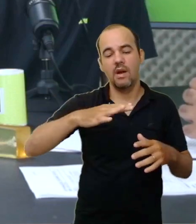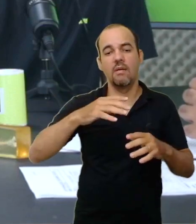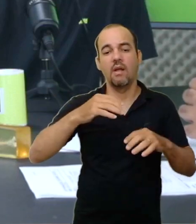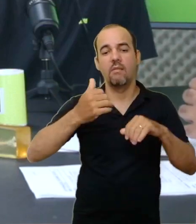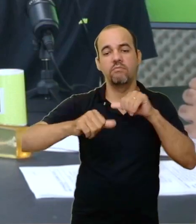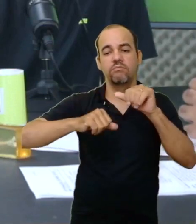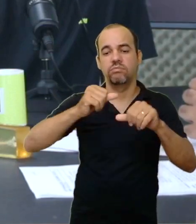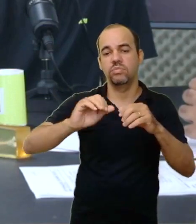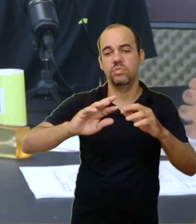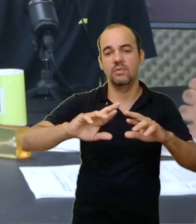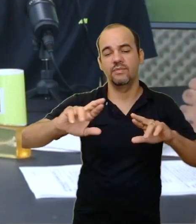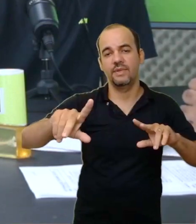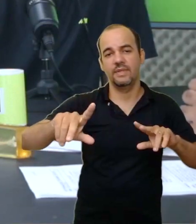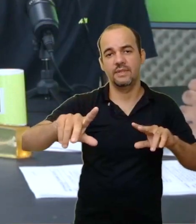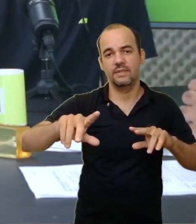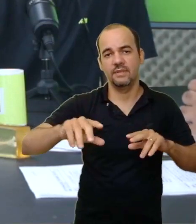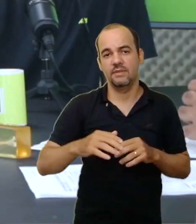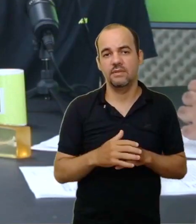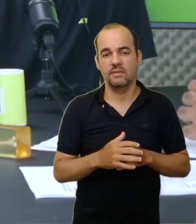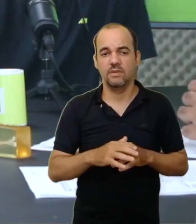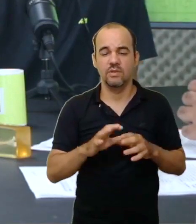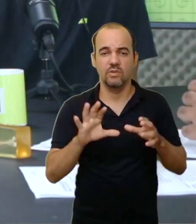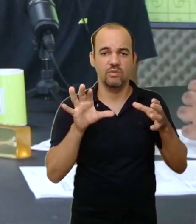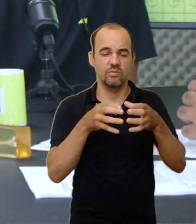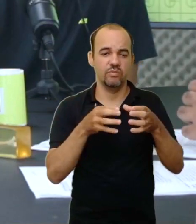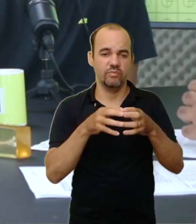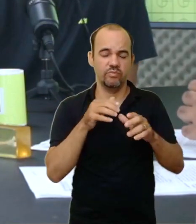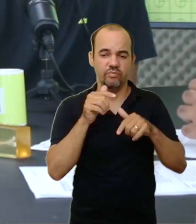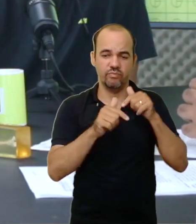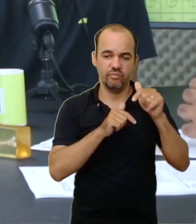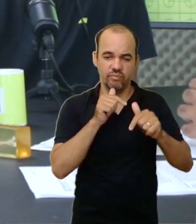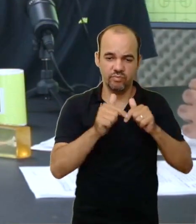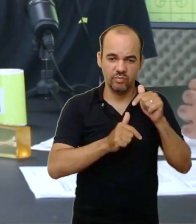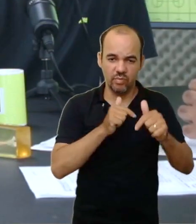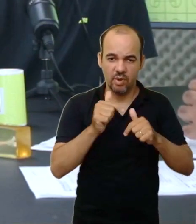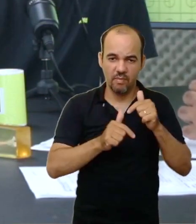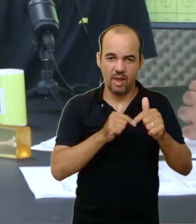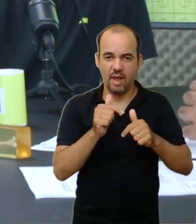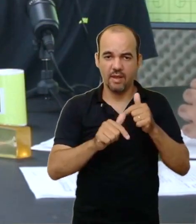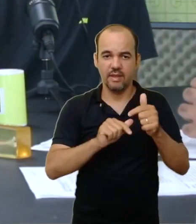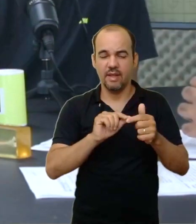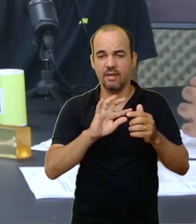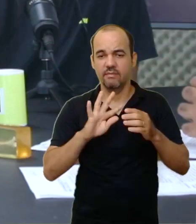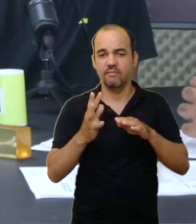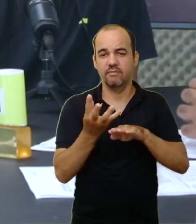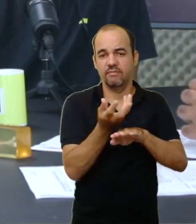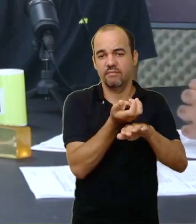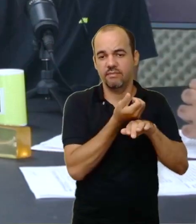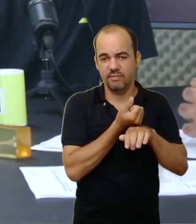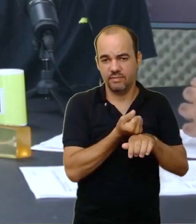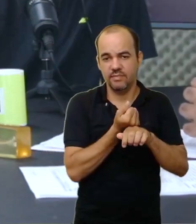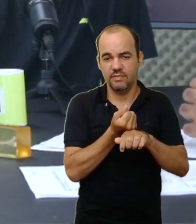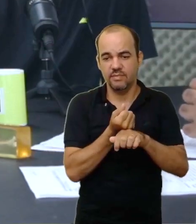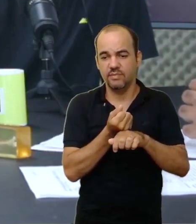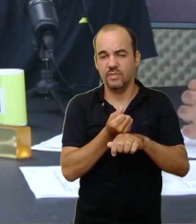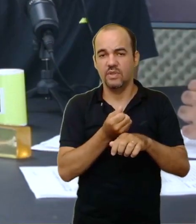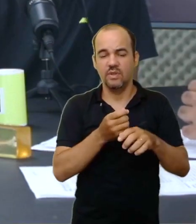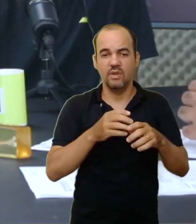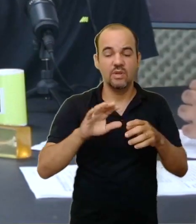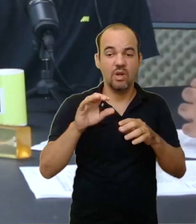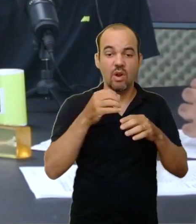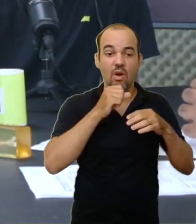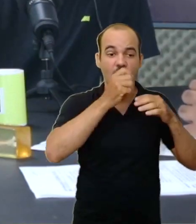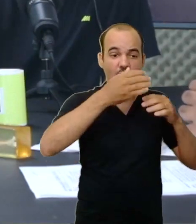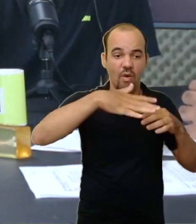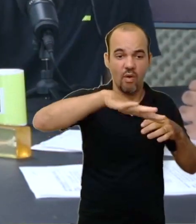a gente trabalha, né, de modo geral, são trabalhos interdisciplinares, não é só oceanografia biológica, né, mas